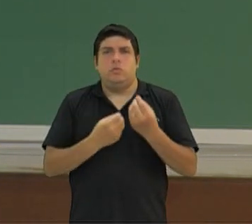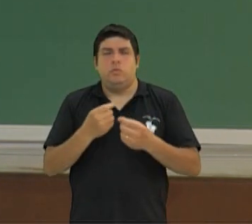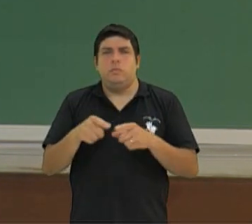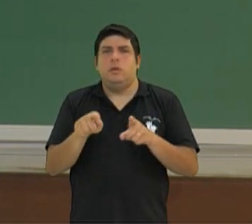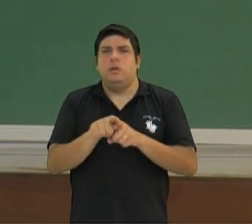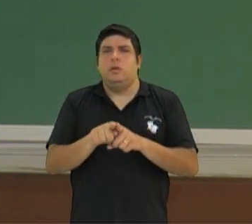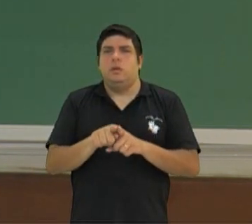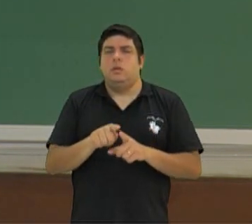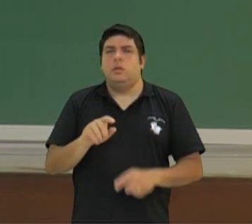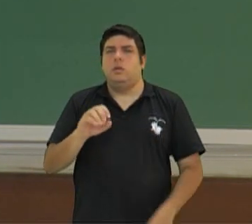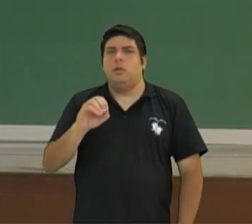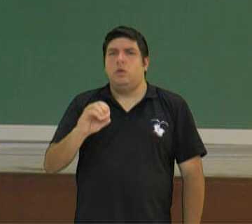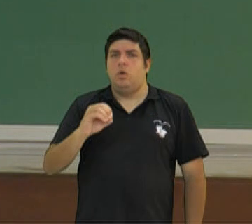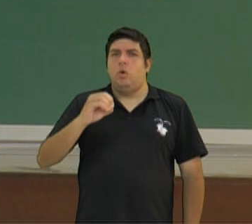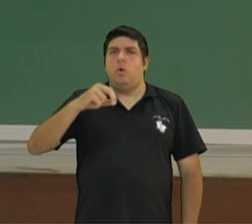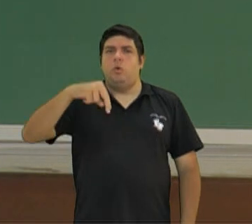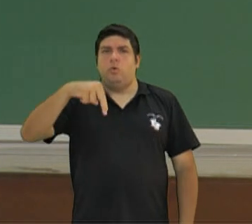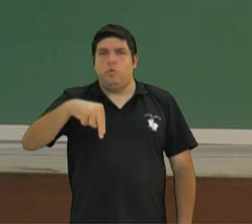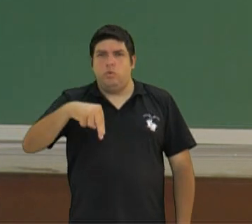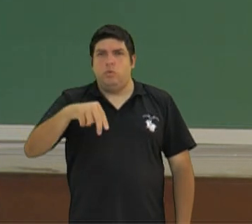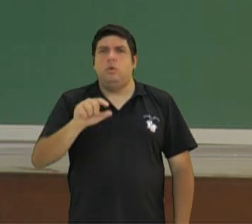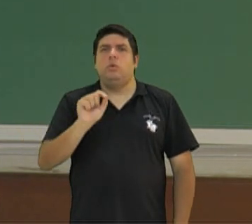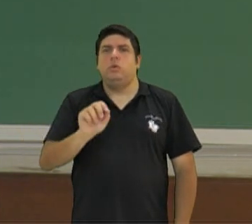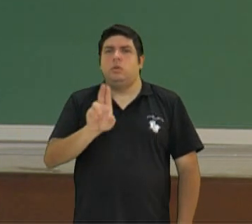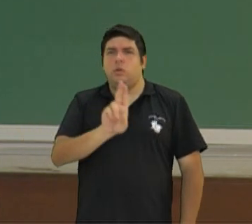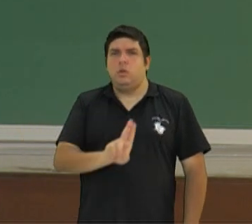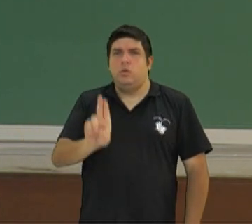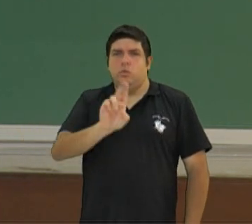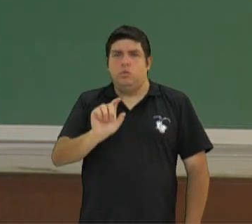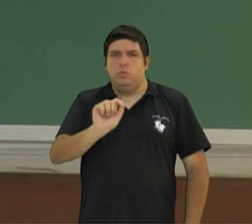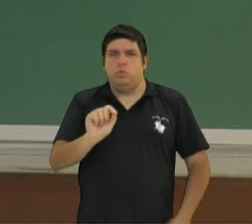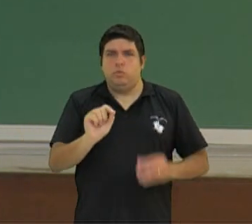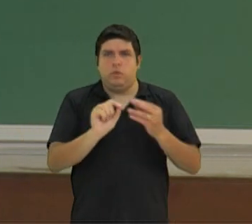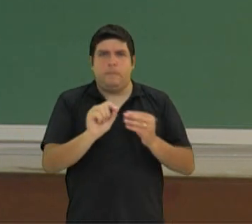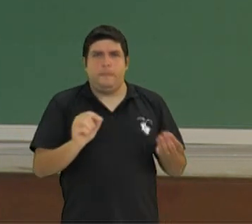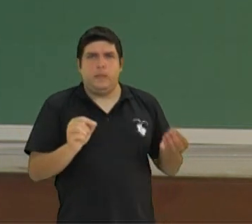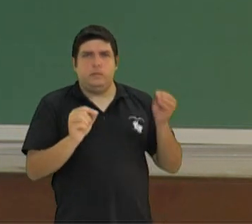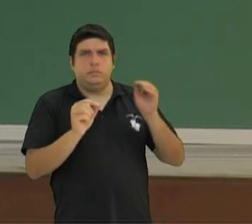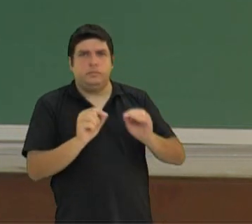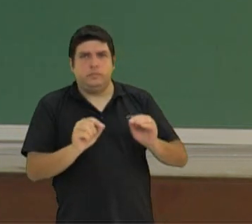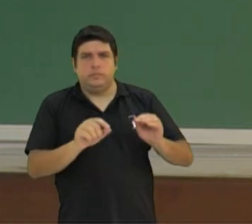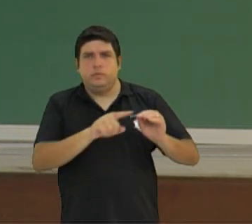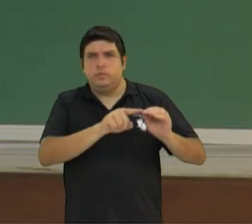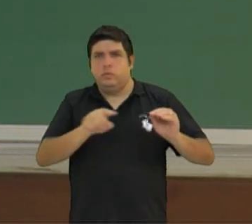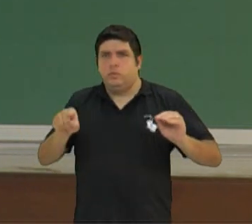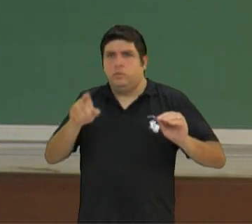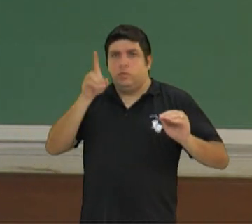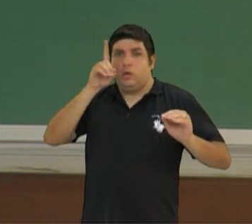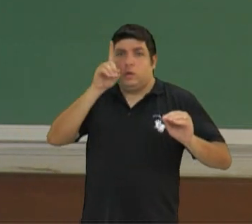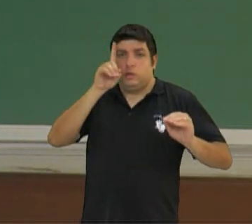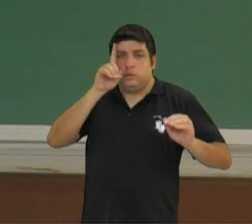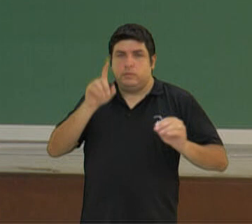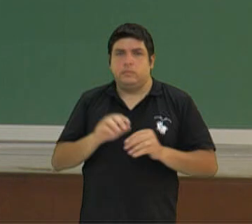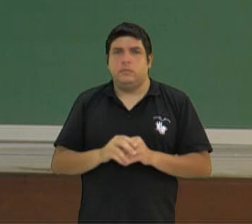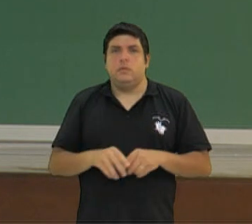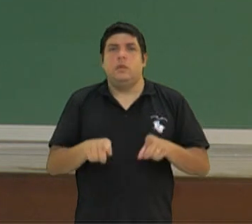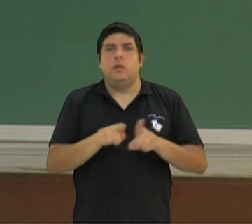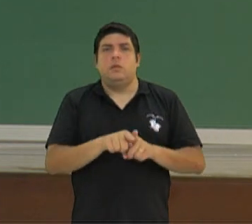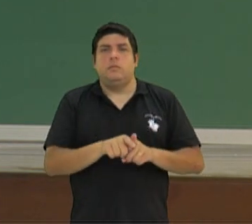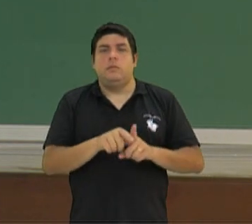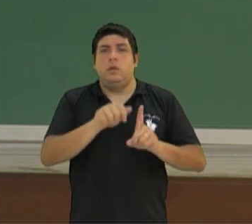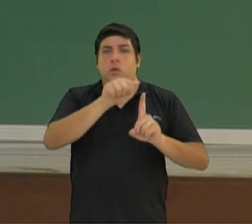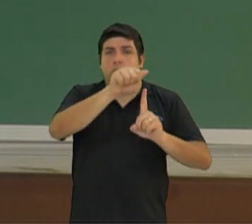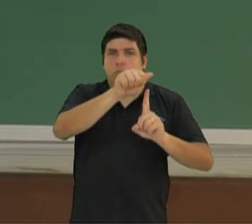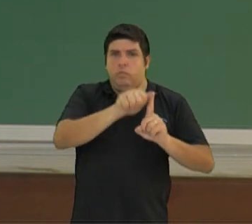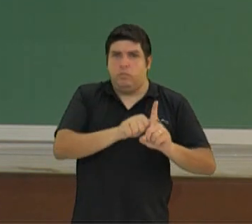preposição on é a preposição que você utiliza justamente antes de datas. Daí você tem o mês do